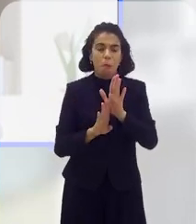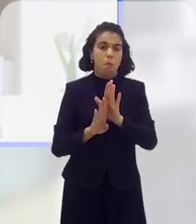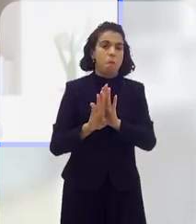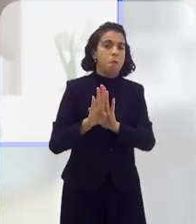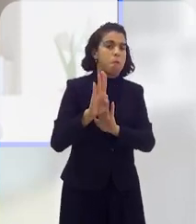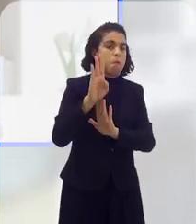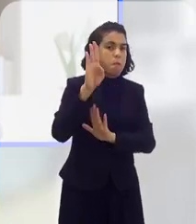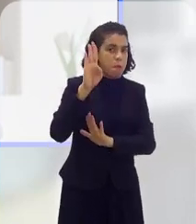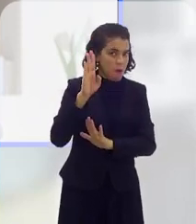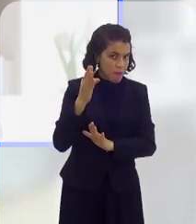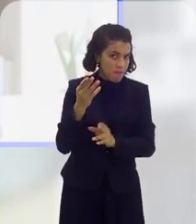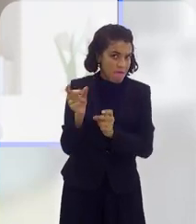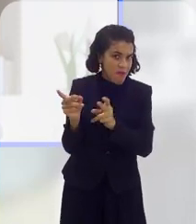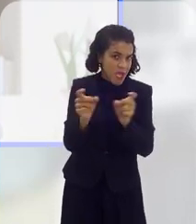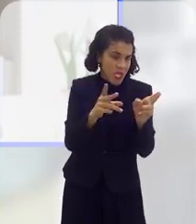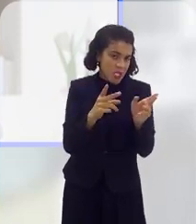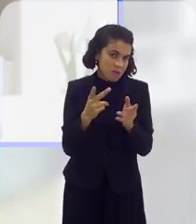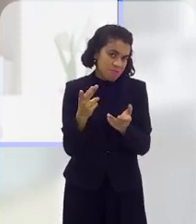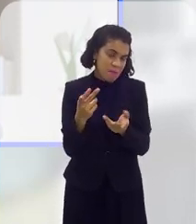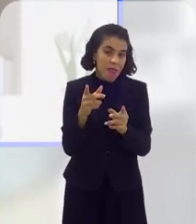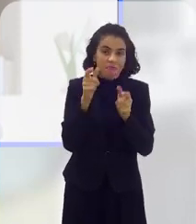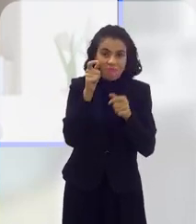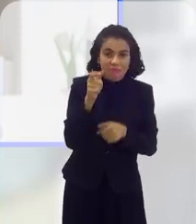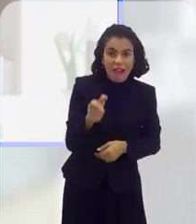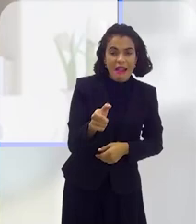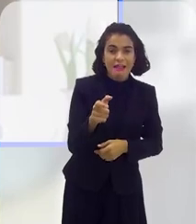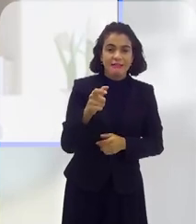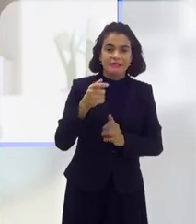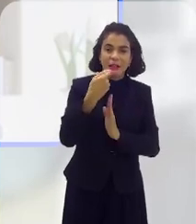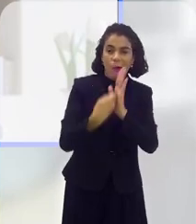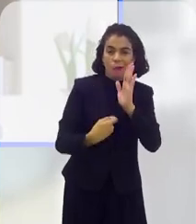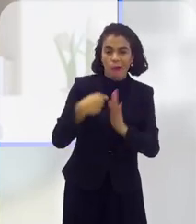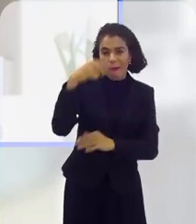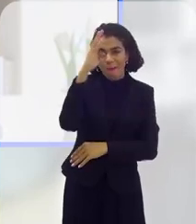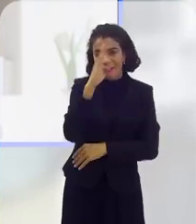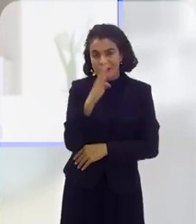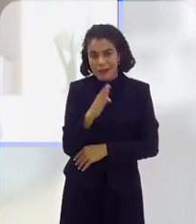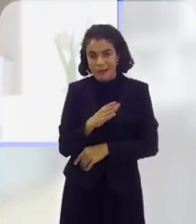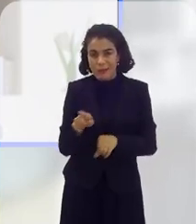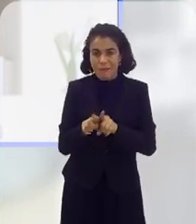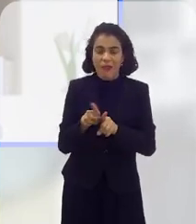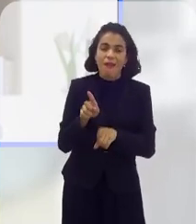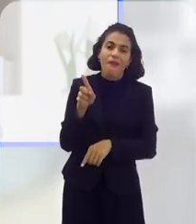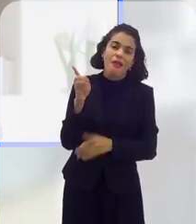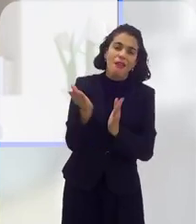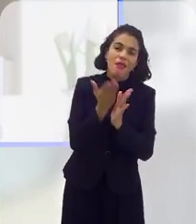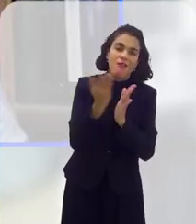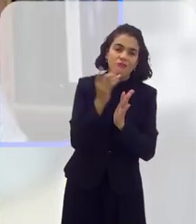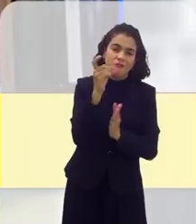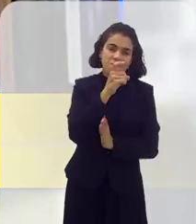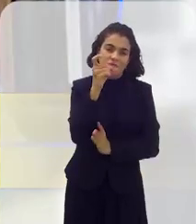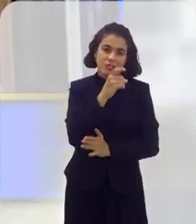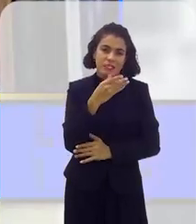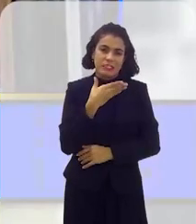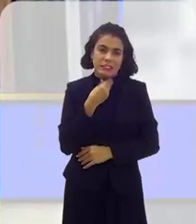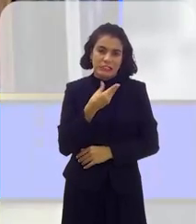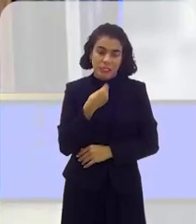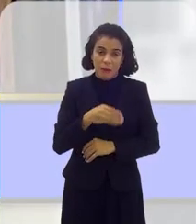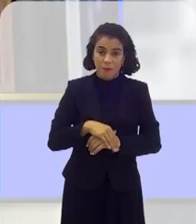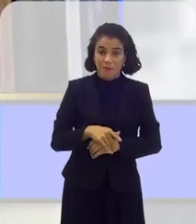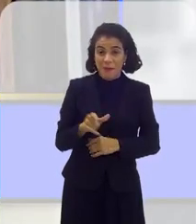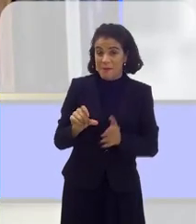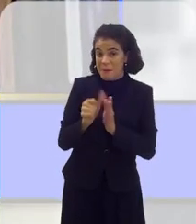do carioca se interessar mais aí por autores nacionais também, livros de ficção, enfim? Flávio, primeiro também gostaria